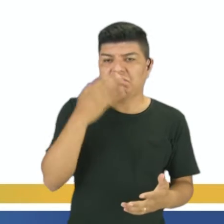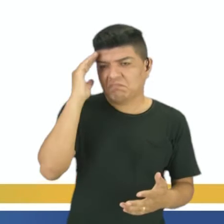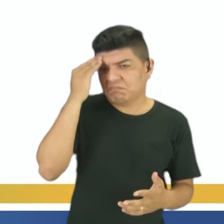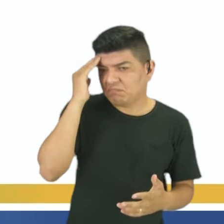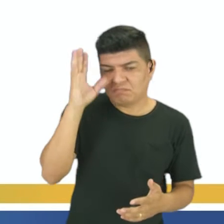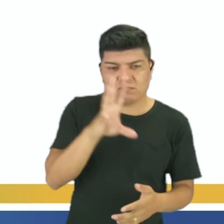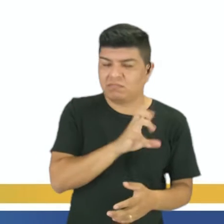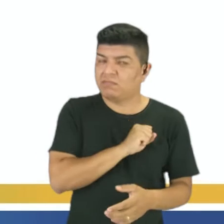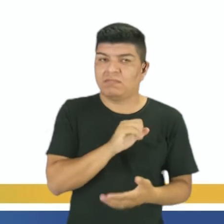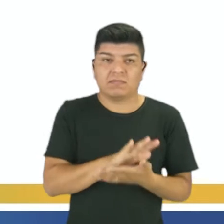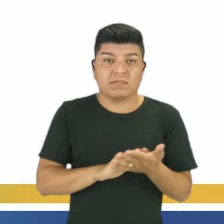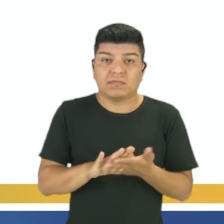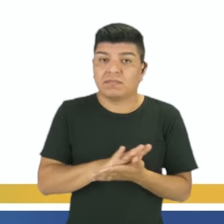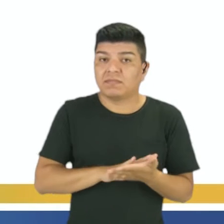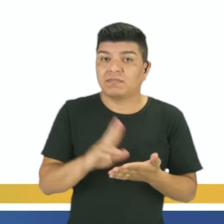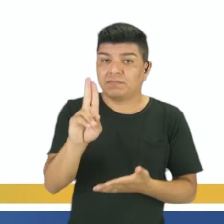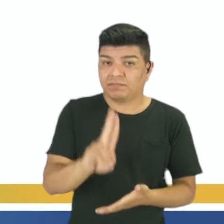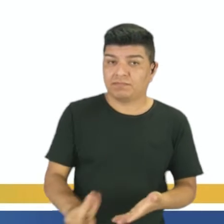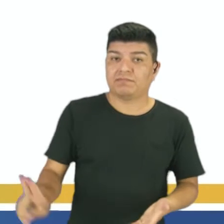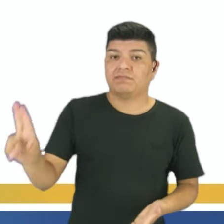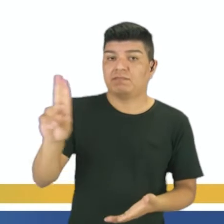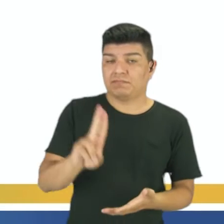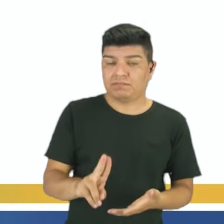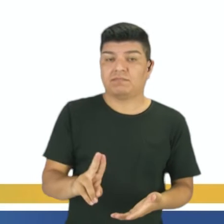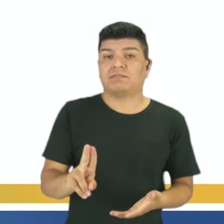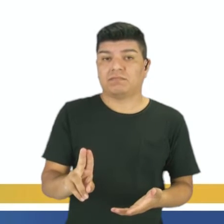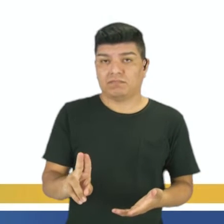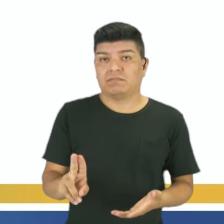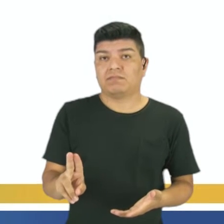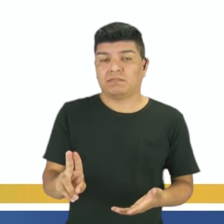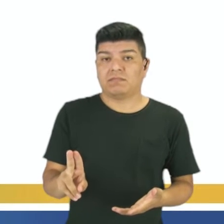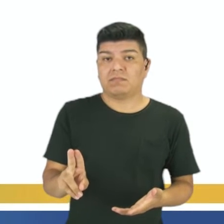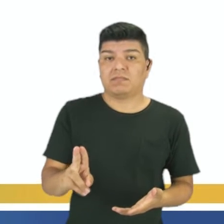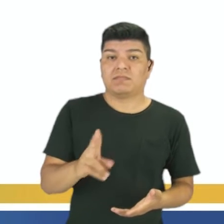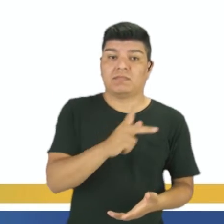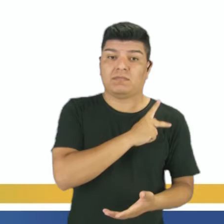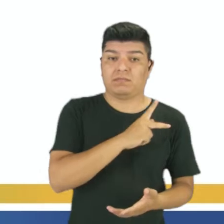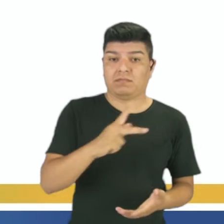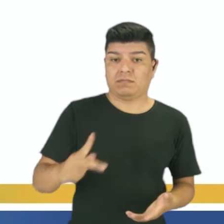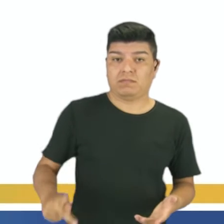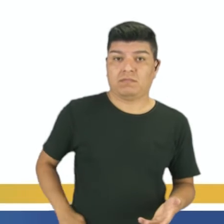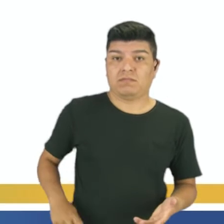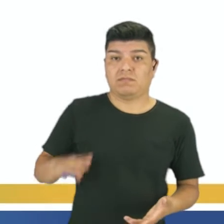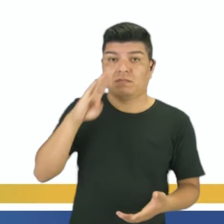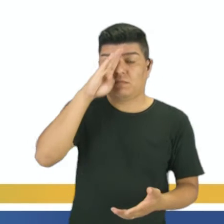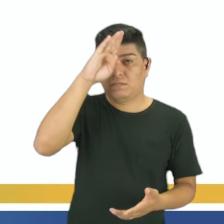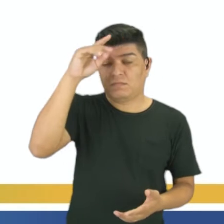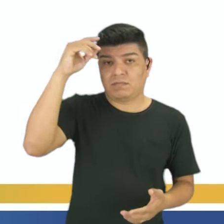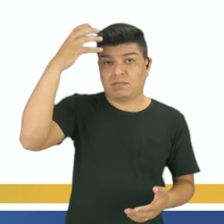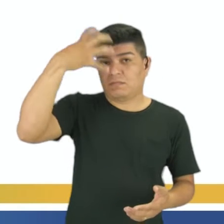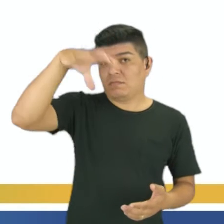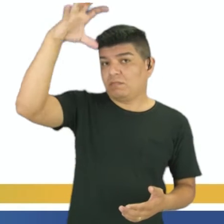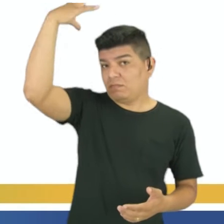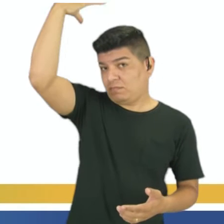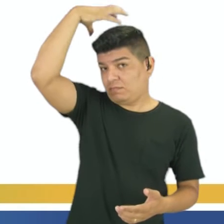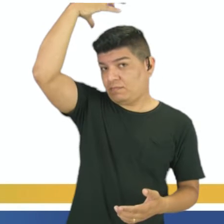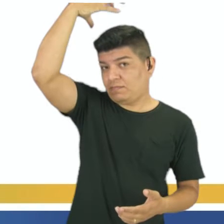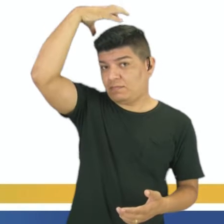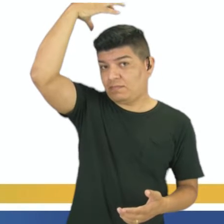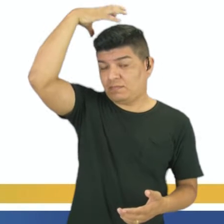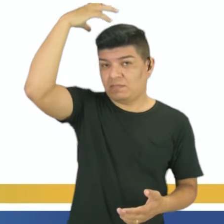sem amar, usam. Até o presidente da República bota na cabeça um chapéu de palha